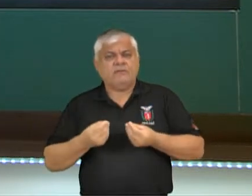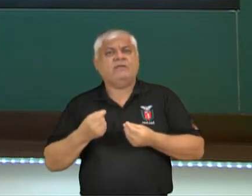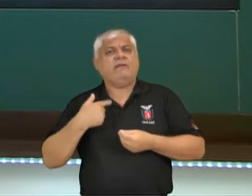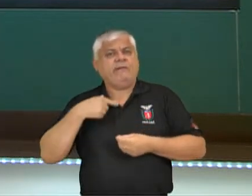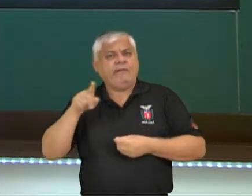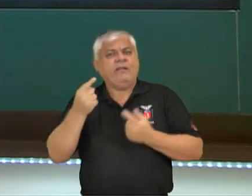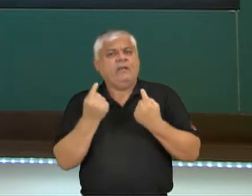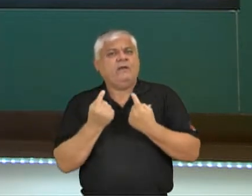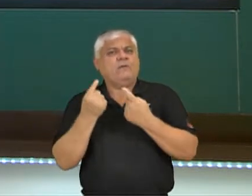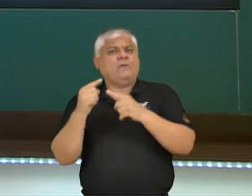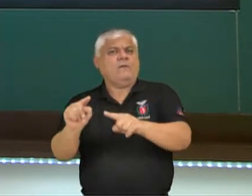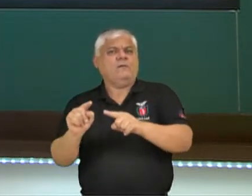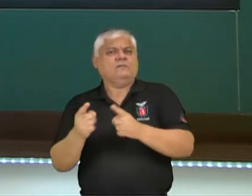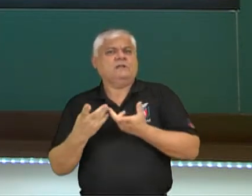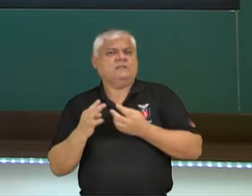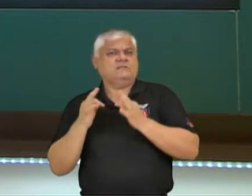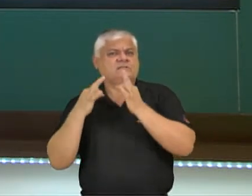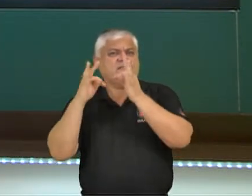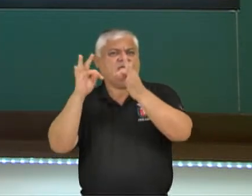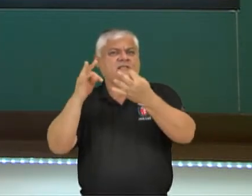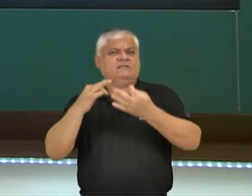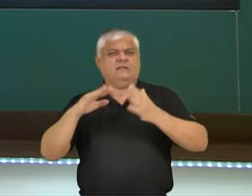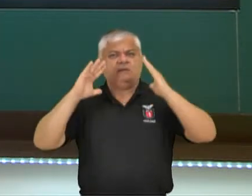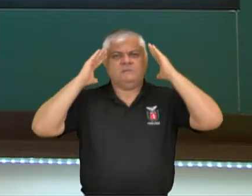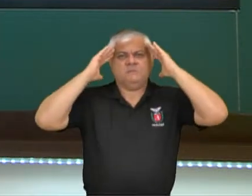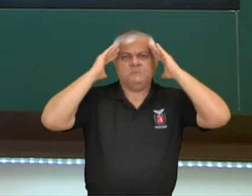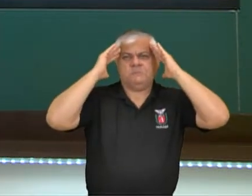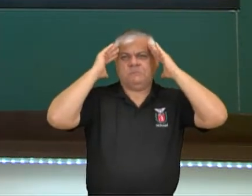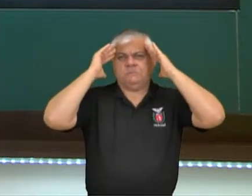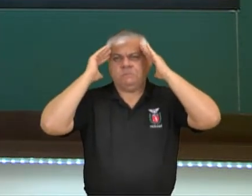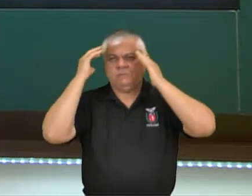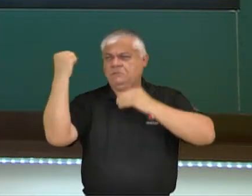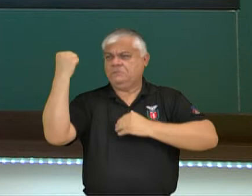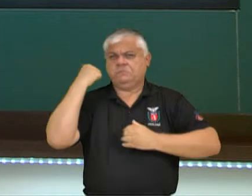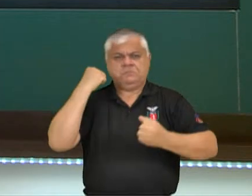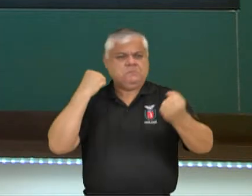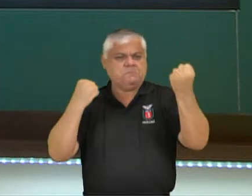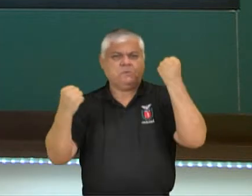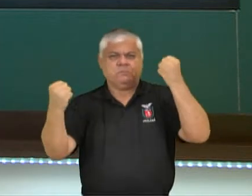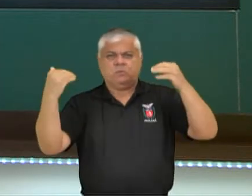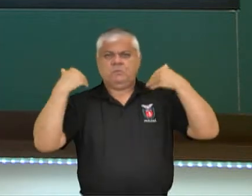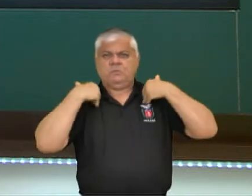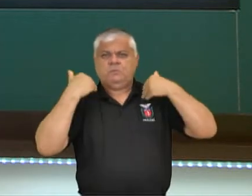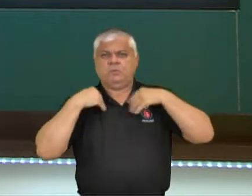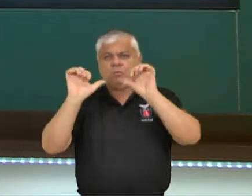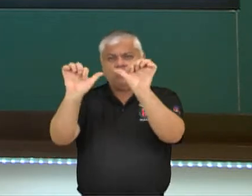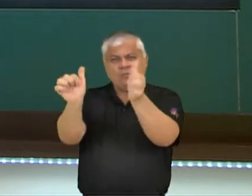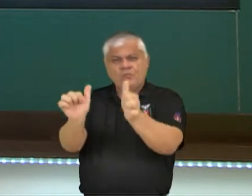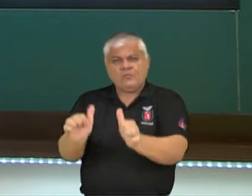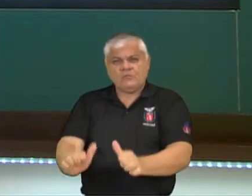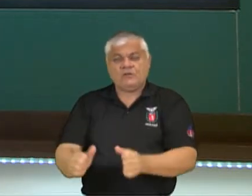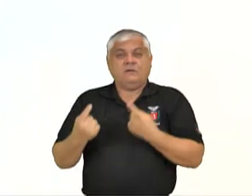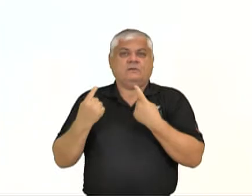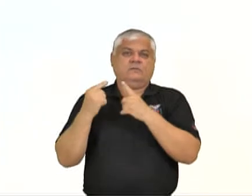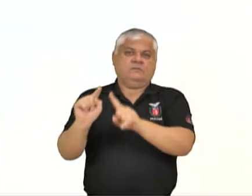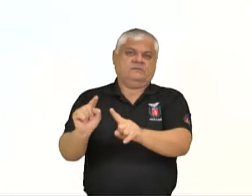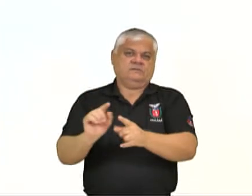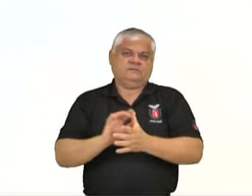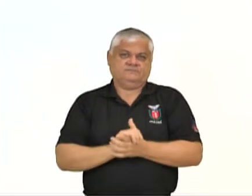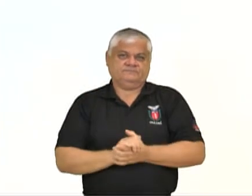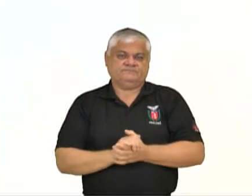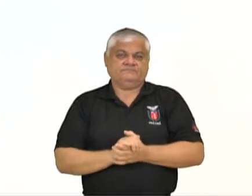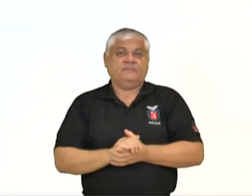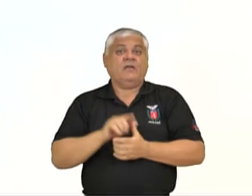vai contra as técnicas fitness que buscavam disciplinar, modelar e trabalhar esse corpo. Então, ela